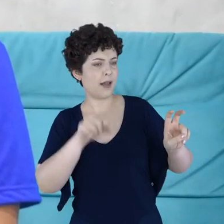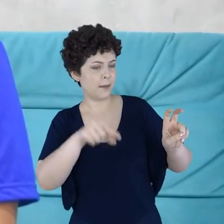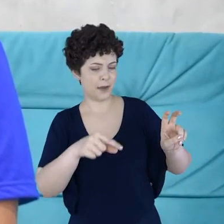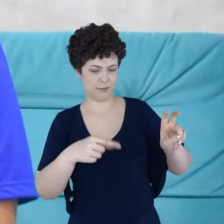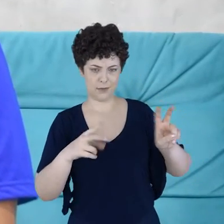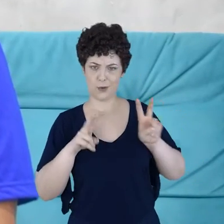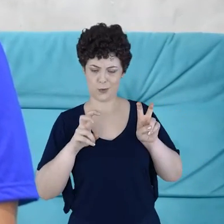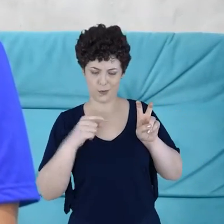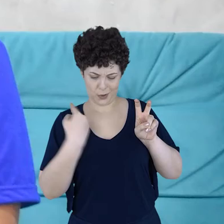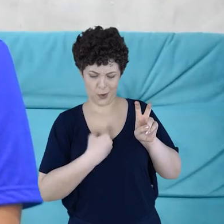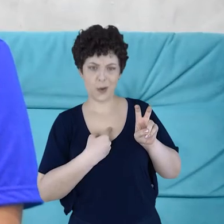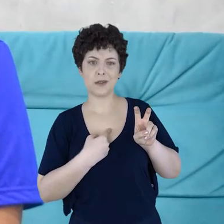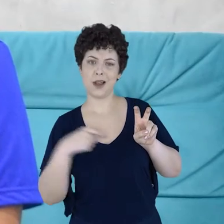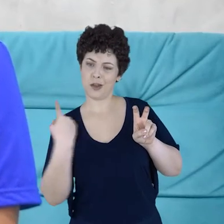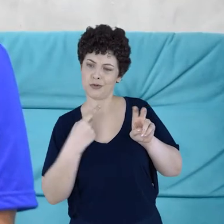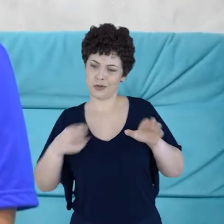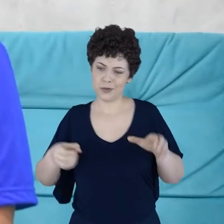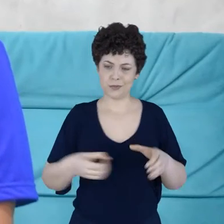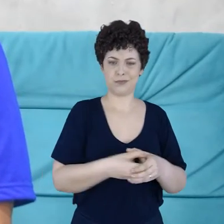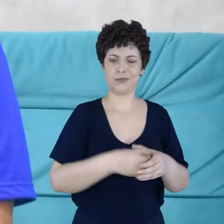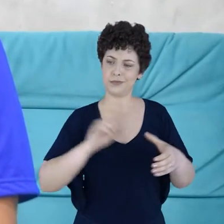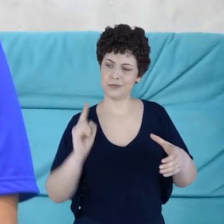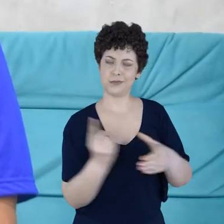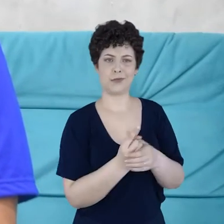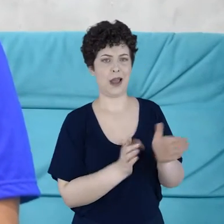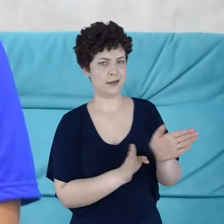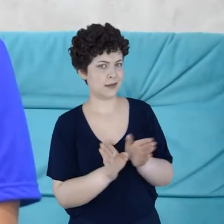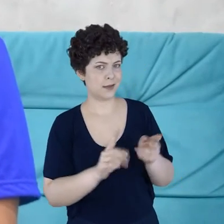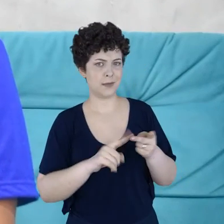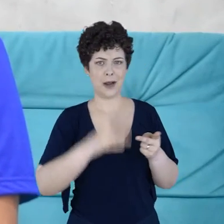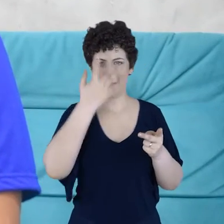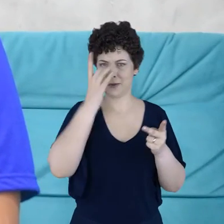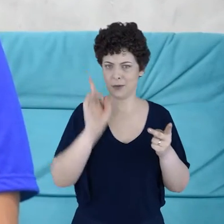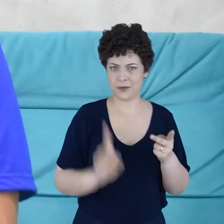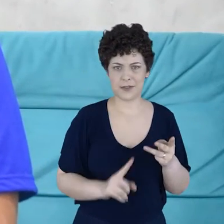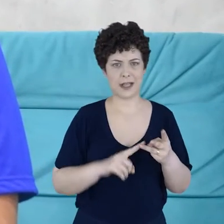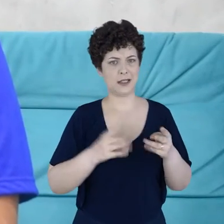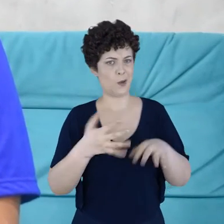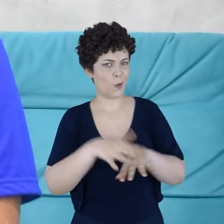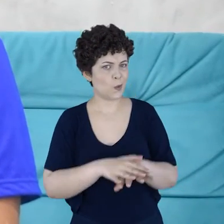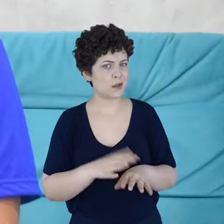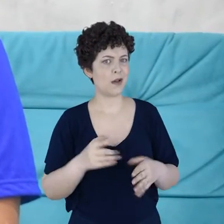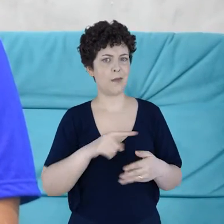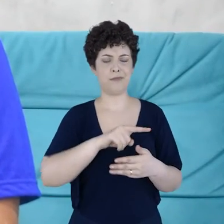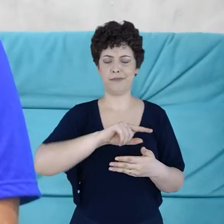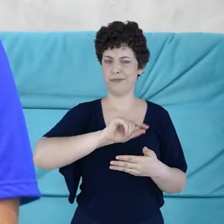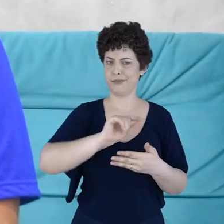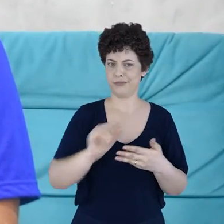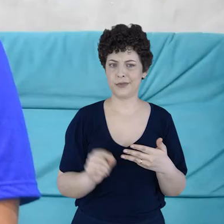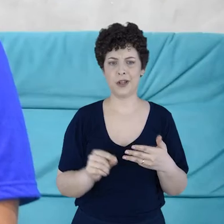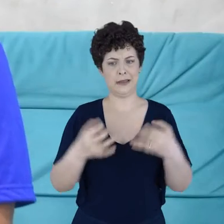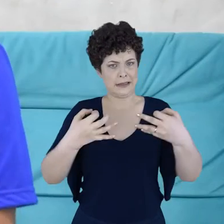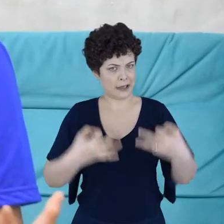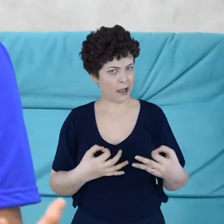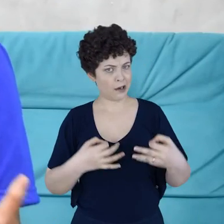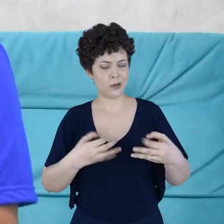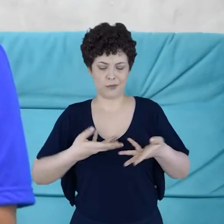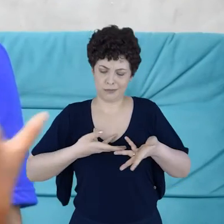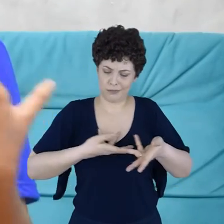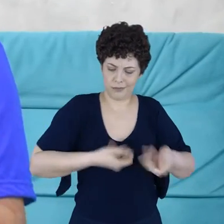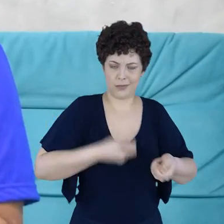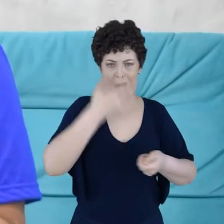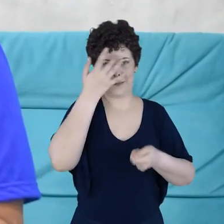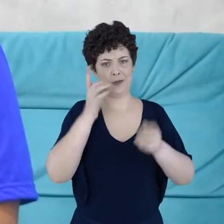sobre nós sem nós. Tem cabelo preto e curto. Né? Então, você vai falar de acessibilidade, você vai falar de inclusão, nada mais justo